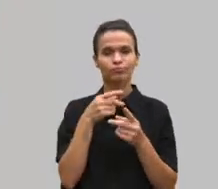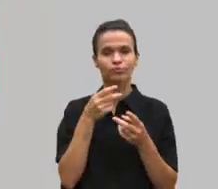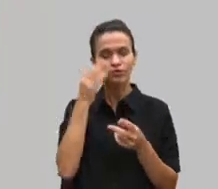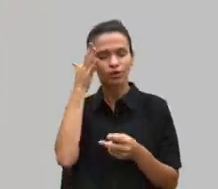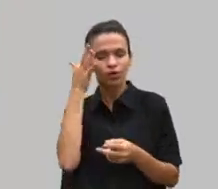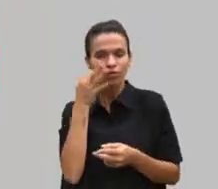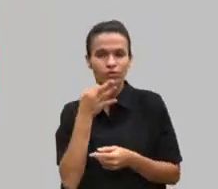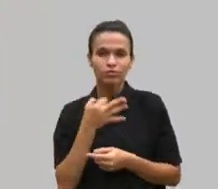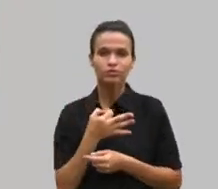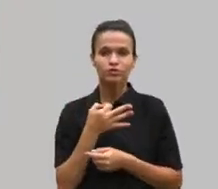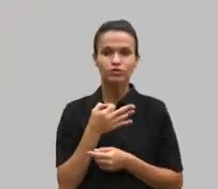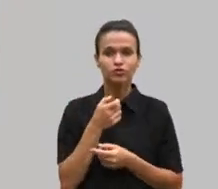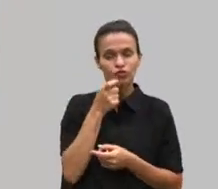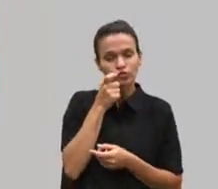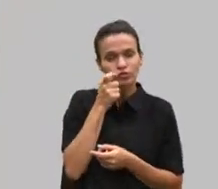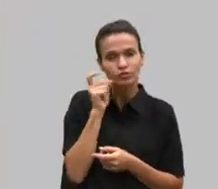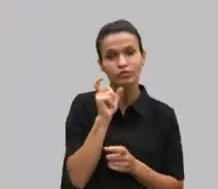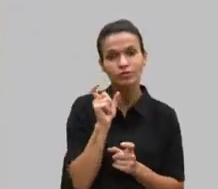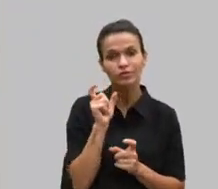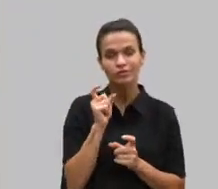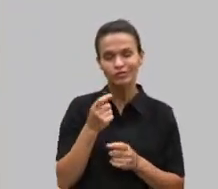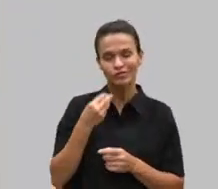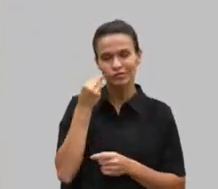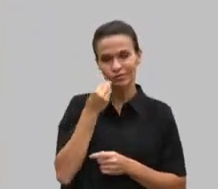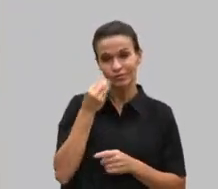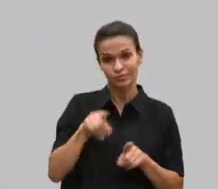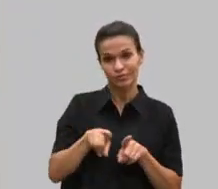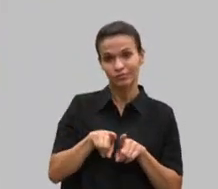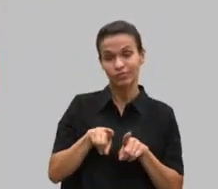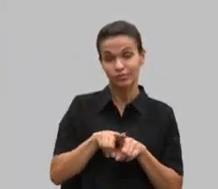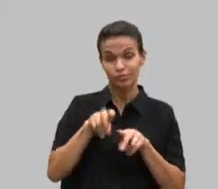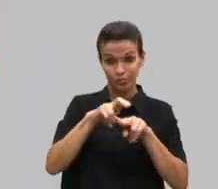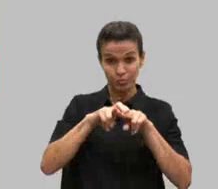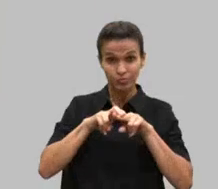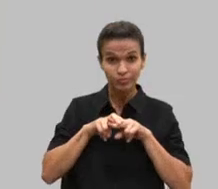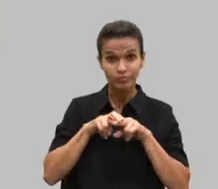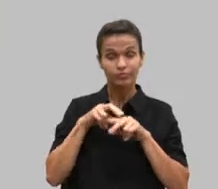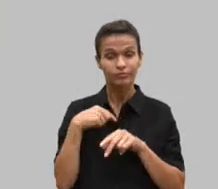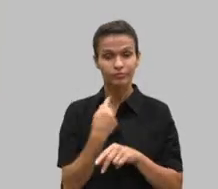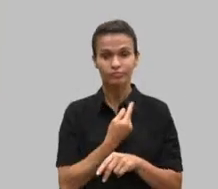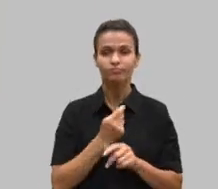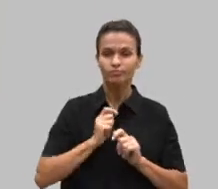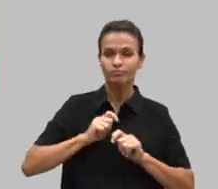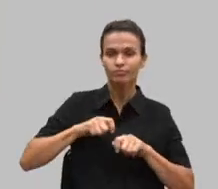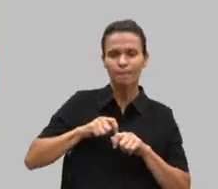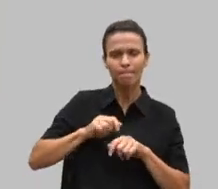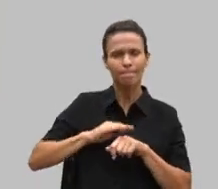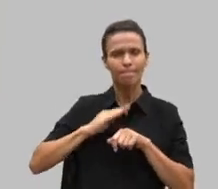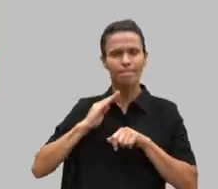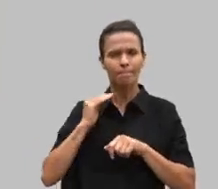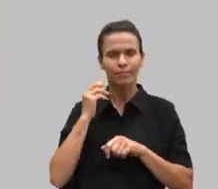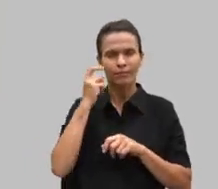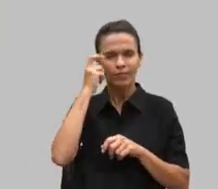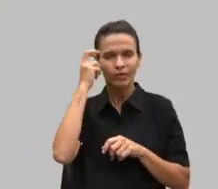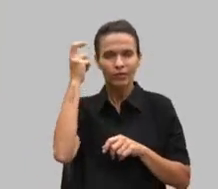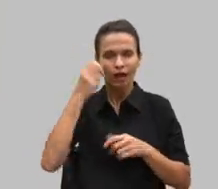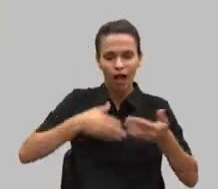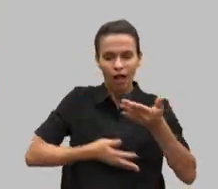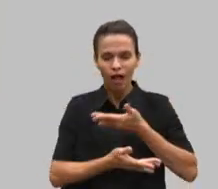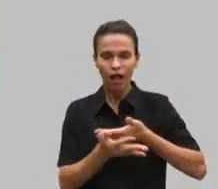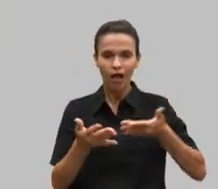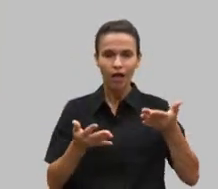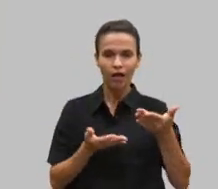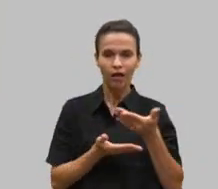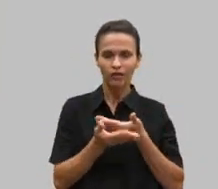interesses e de vivências é exatamente por isso que podemos ser mais inteligentes coletivamente no que somos